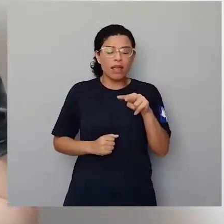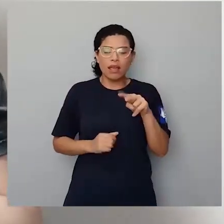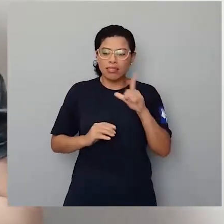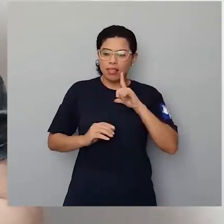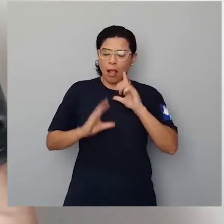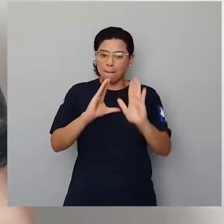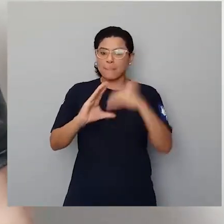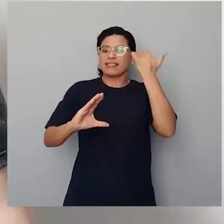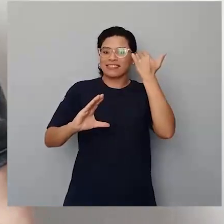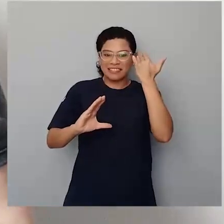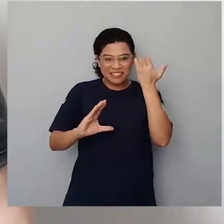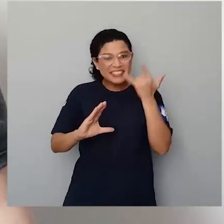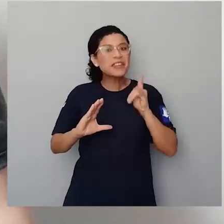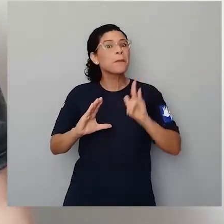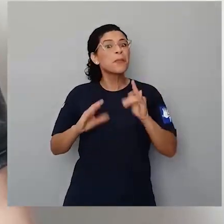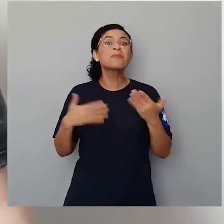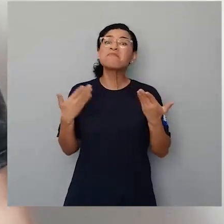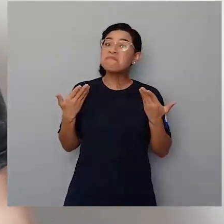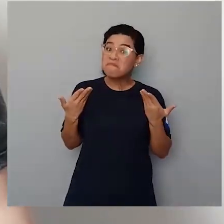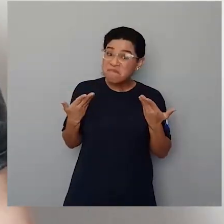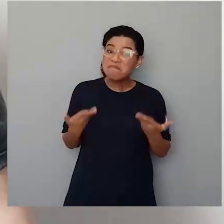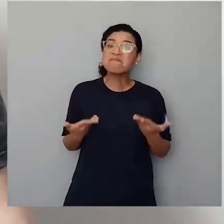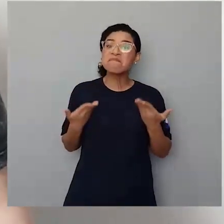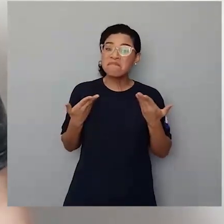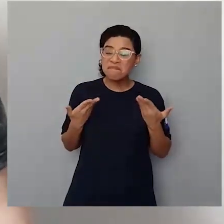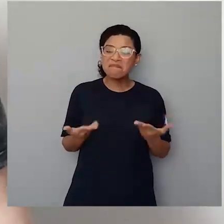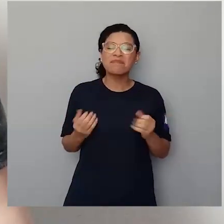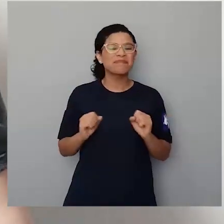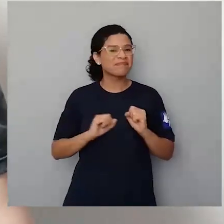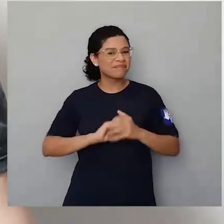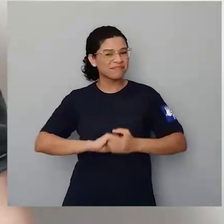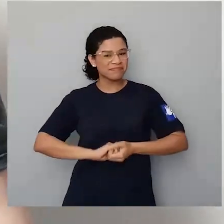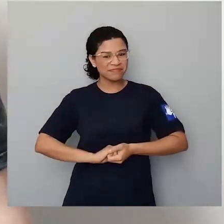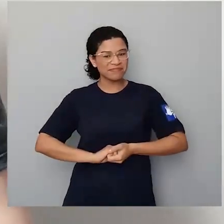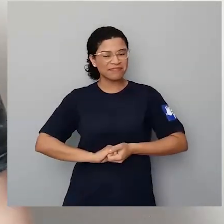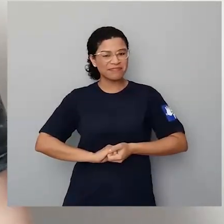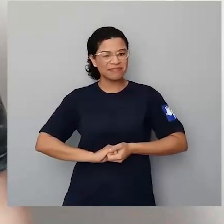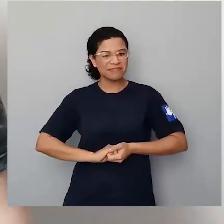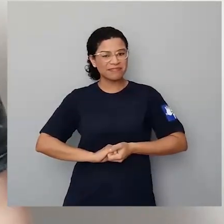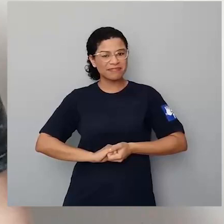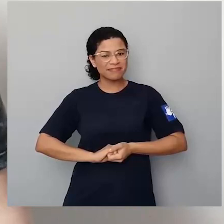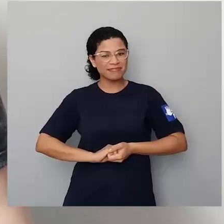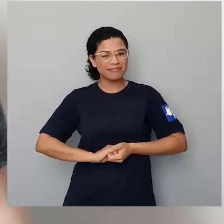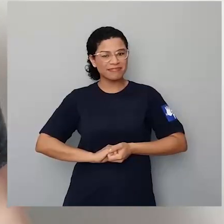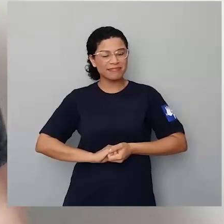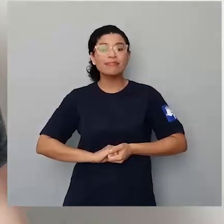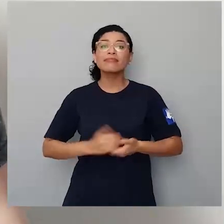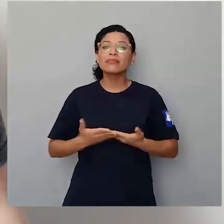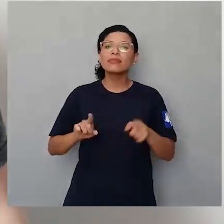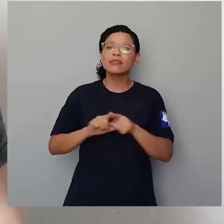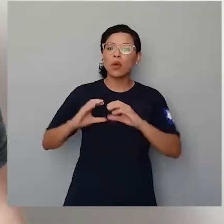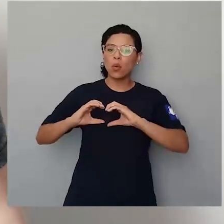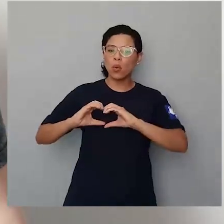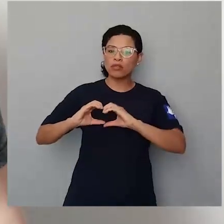pode receber e dar uma mensagem, deixar uma mensagem de amor. E aqui